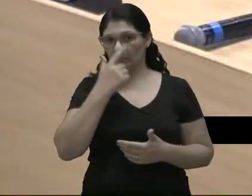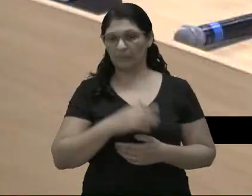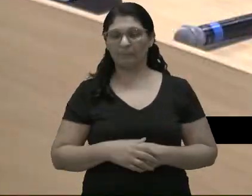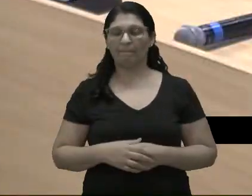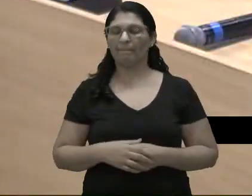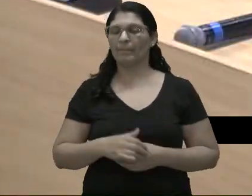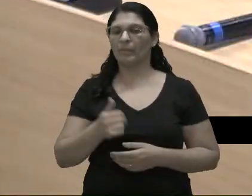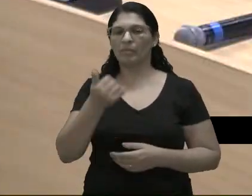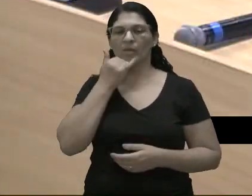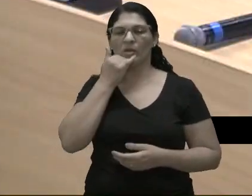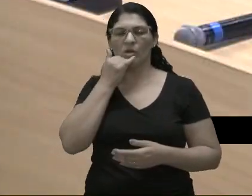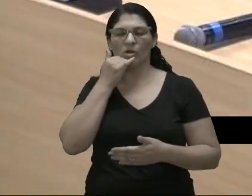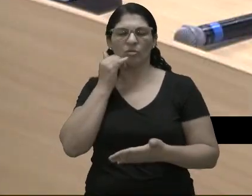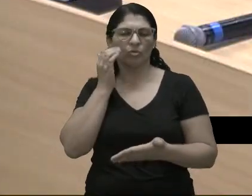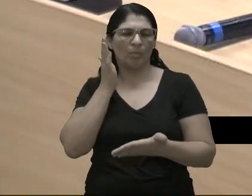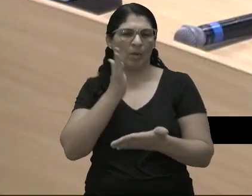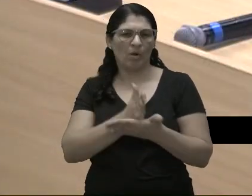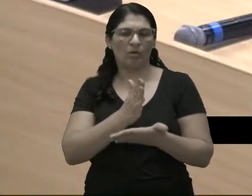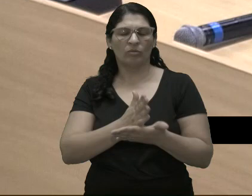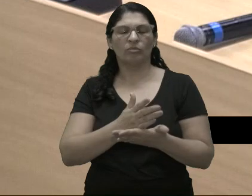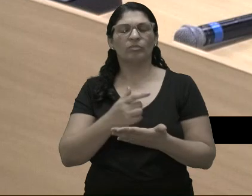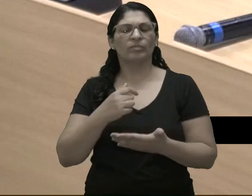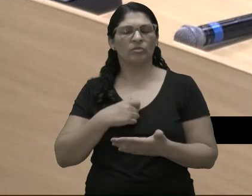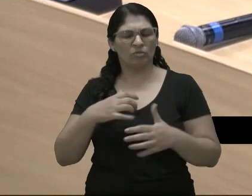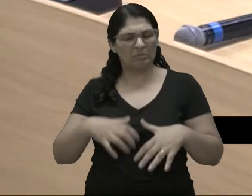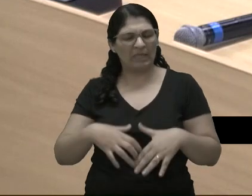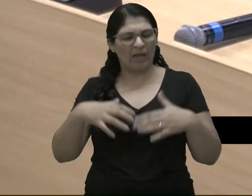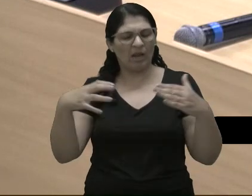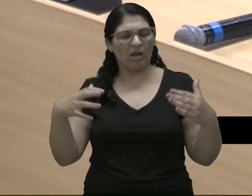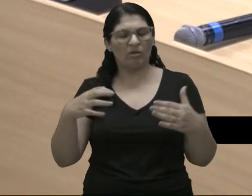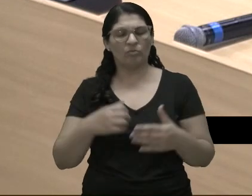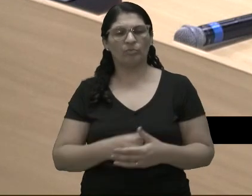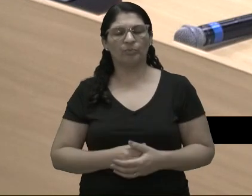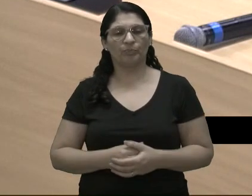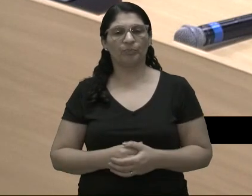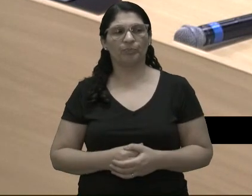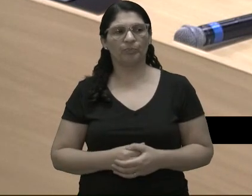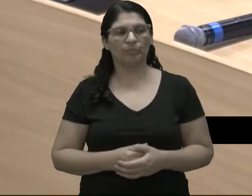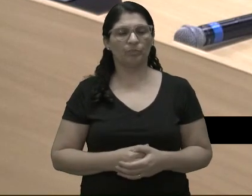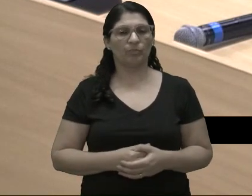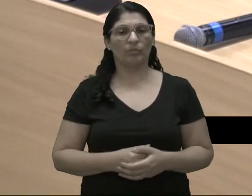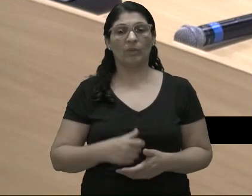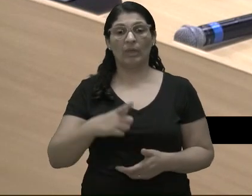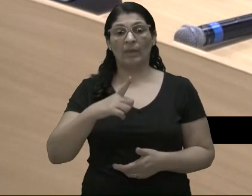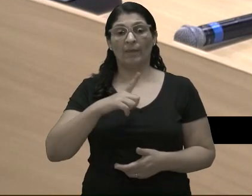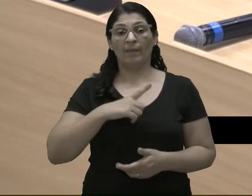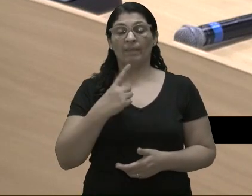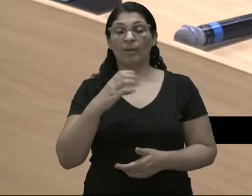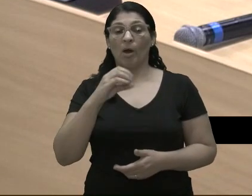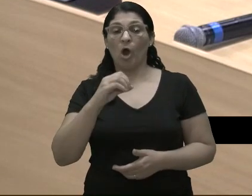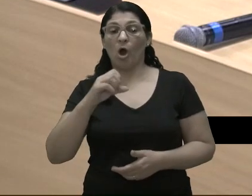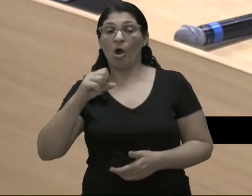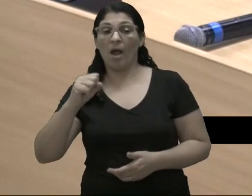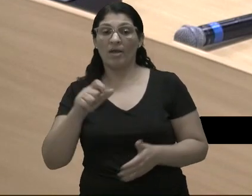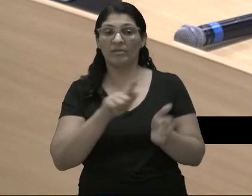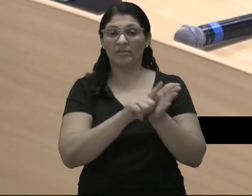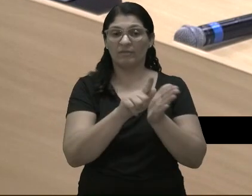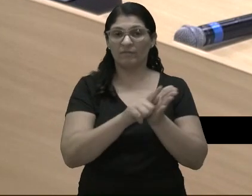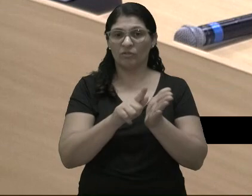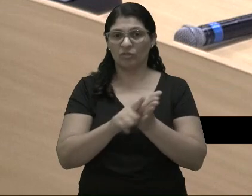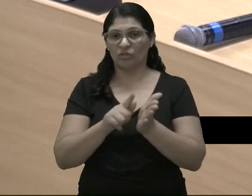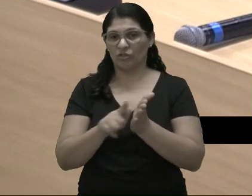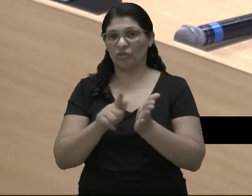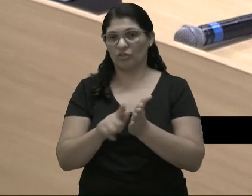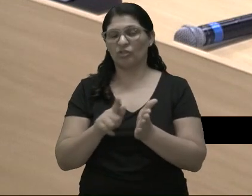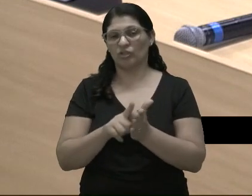interromper. O senhor falou de... É só para ficar muito claro, muito transparente, que tem uma OS sendo investigada pela... Não é a Chavantes.